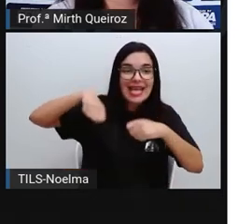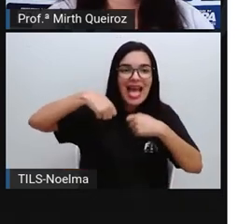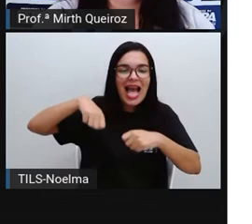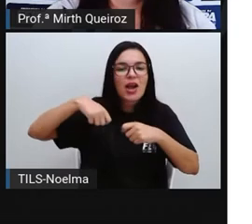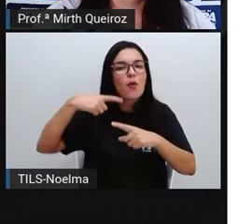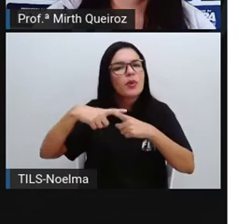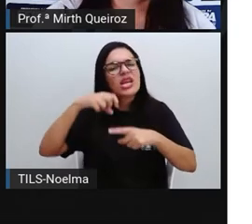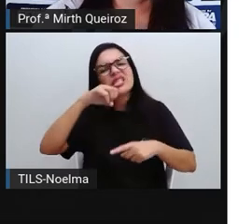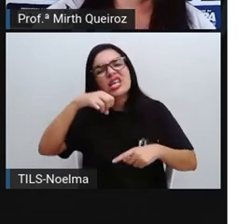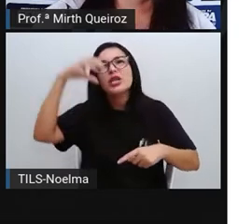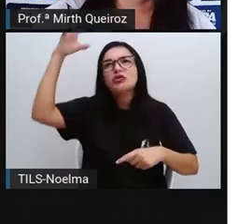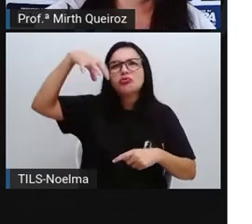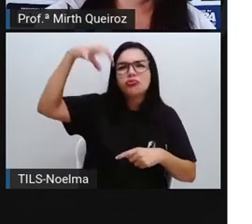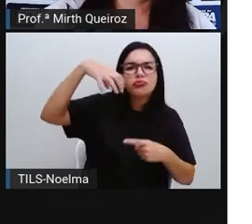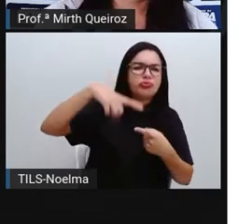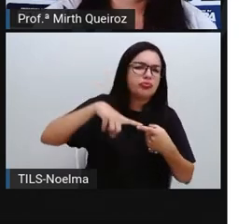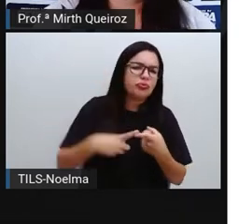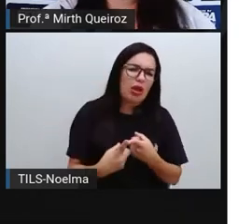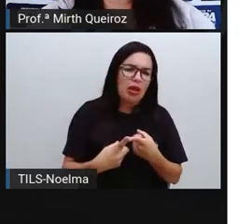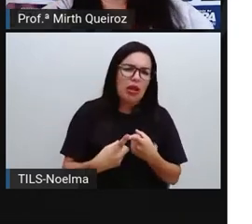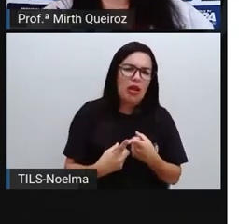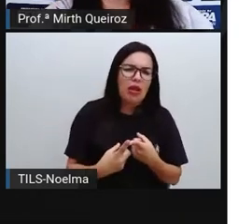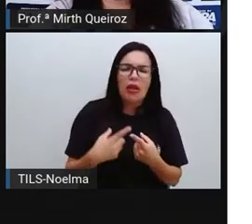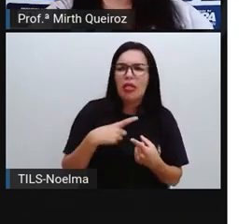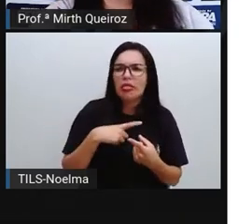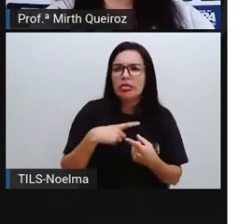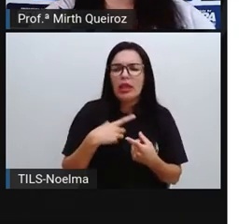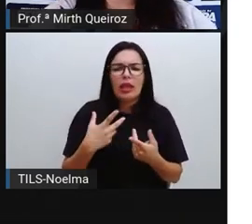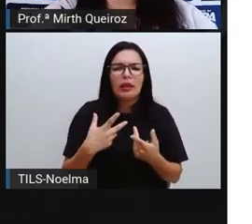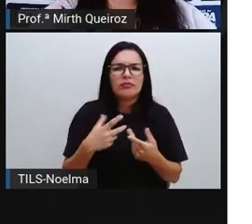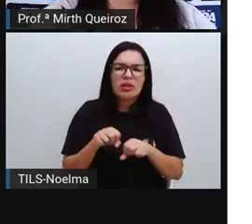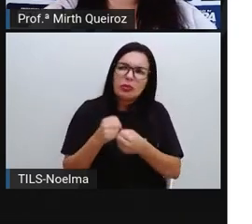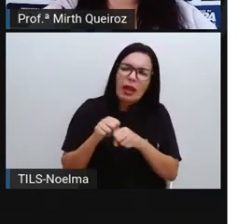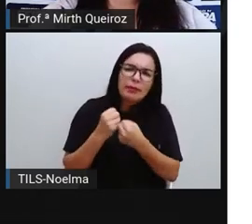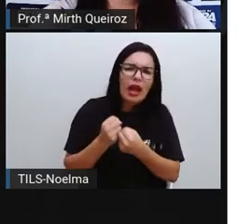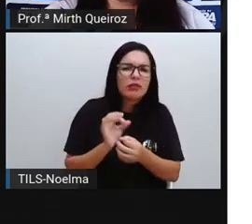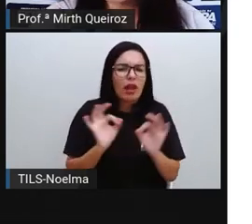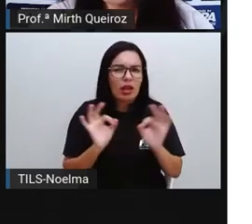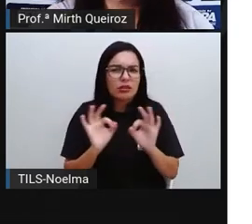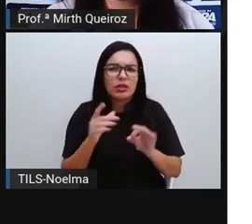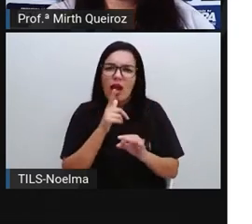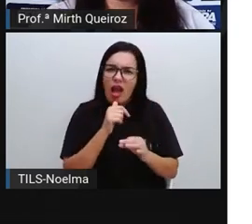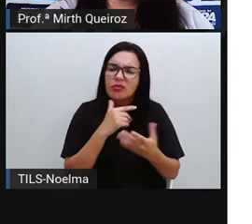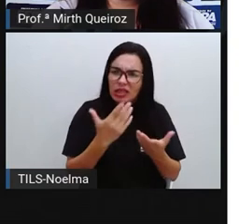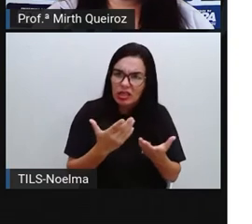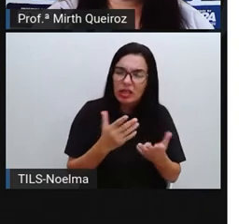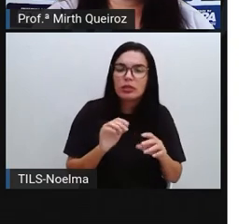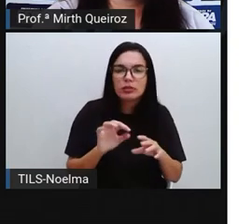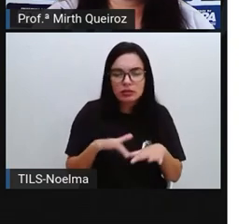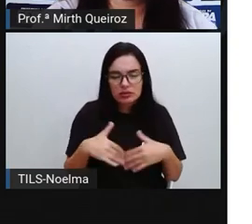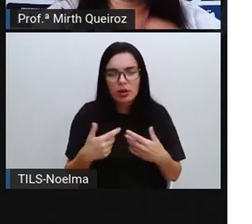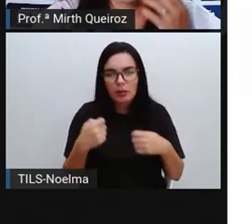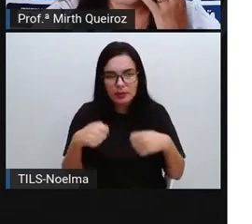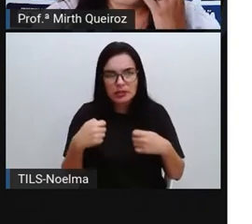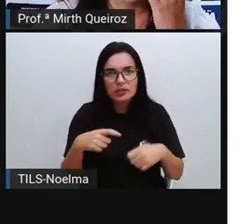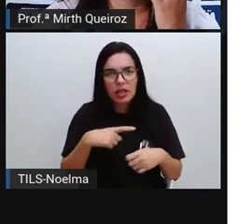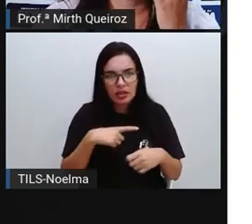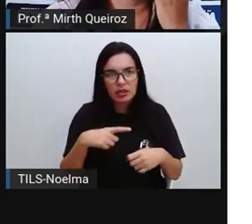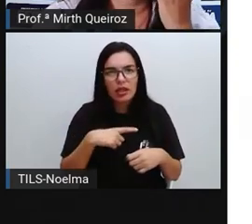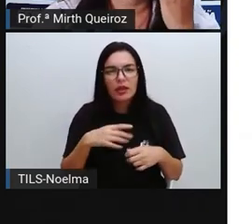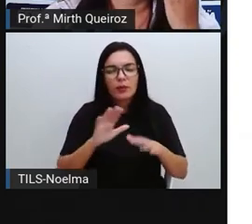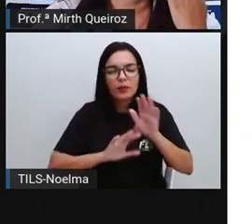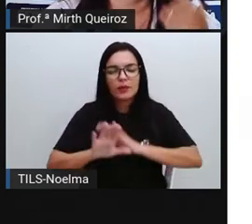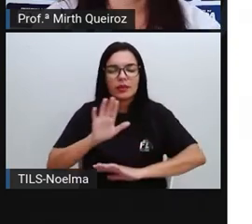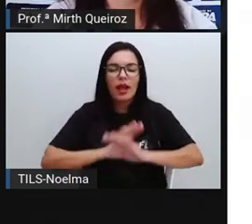para que se ela for, nesse caso, molhada ou alguma coisa do tipo,